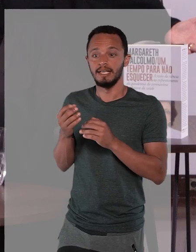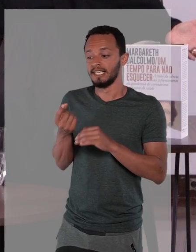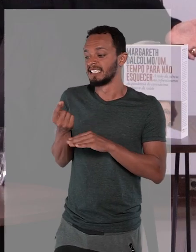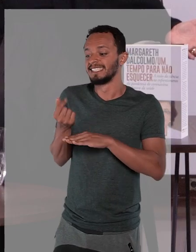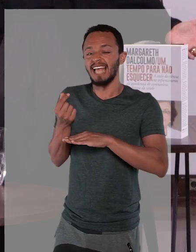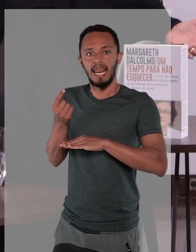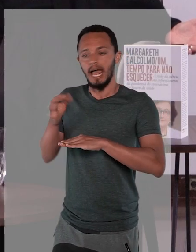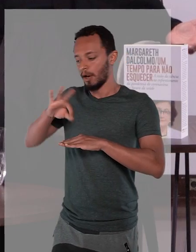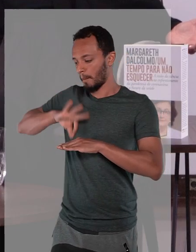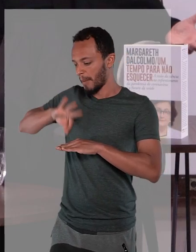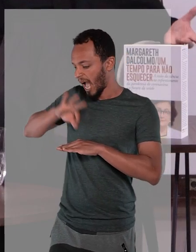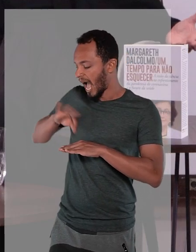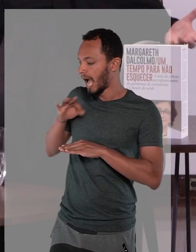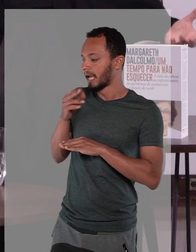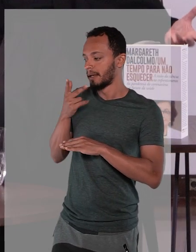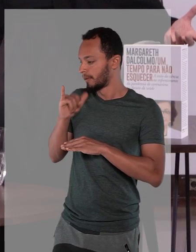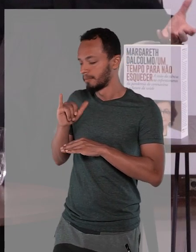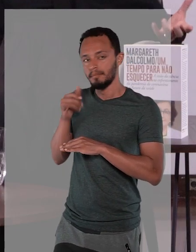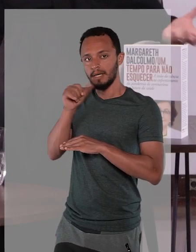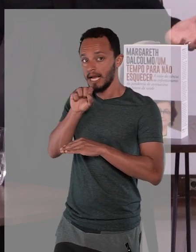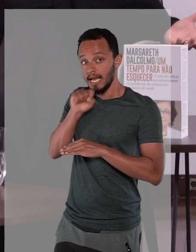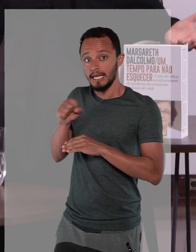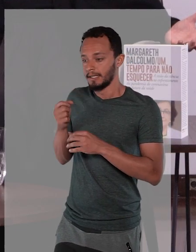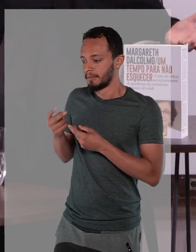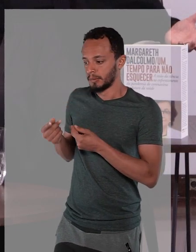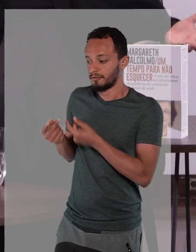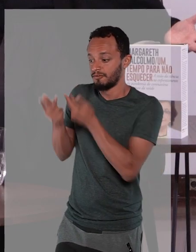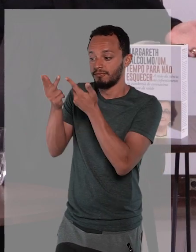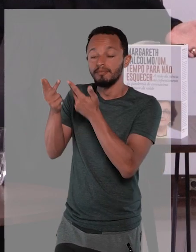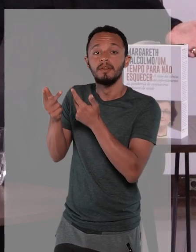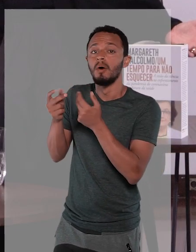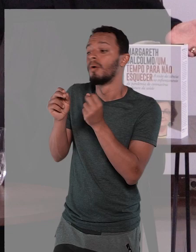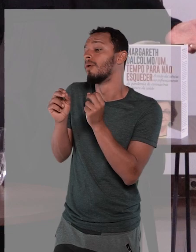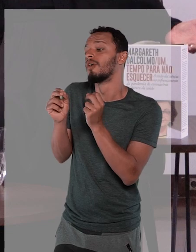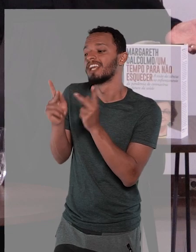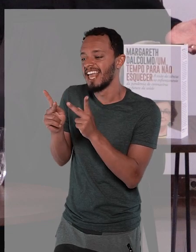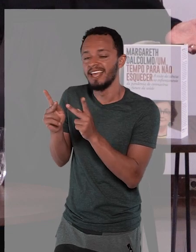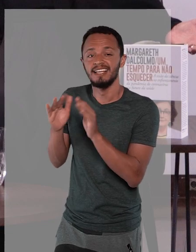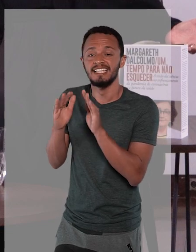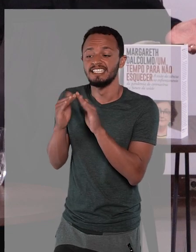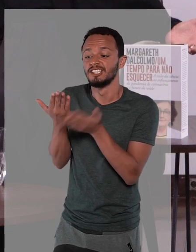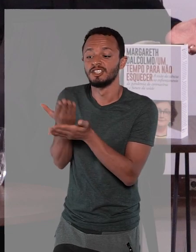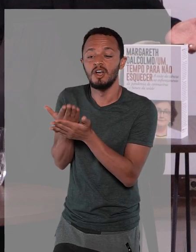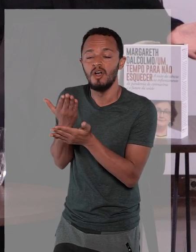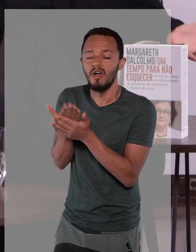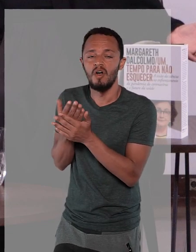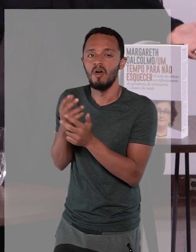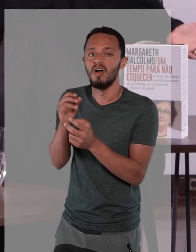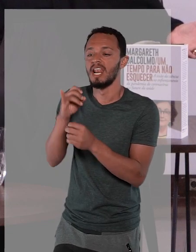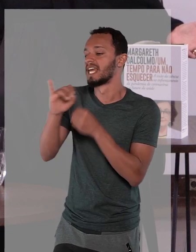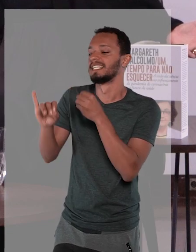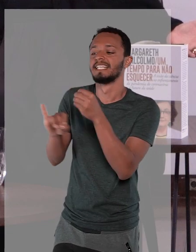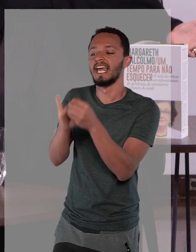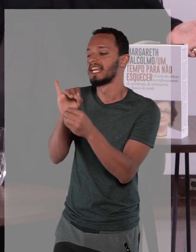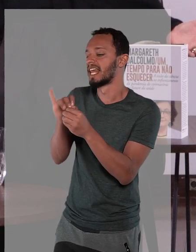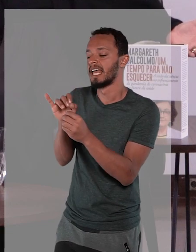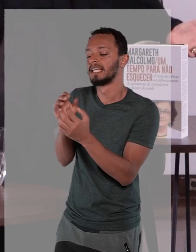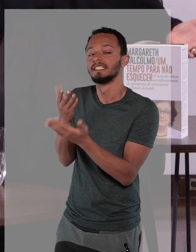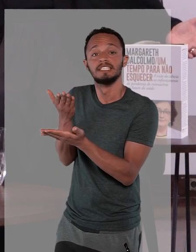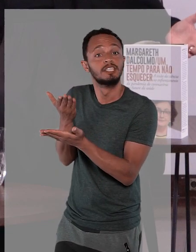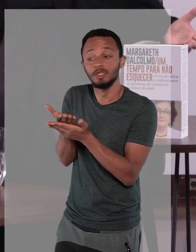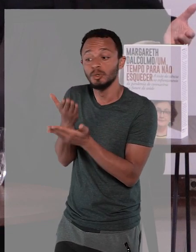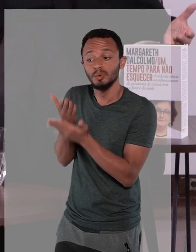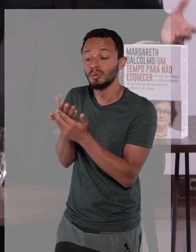uma tragédia. A escola é uma ambientação social absolutamente indispensável para todos nós sabemos disso,